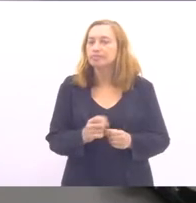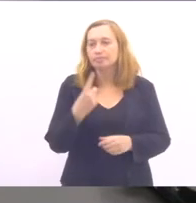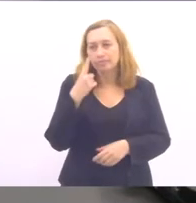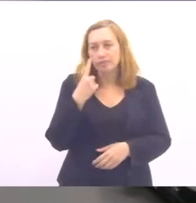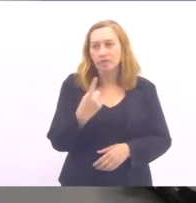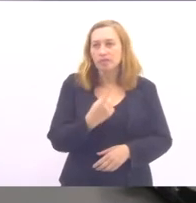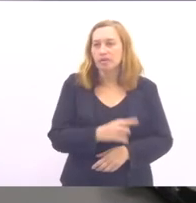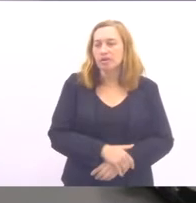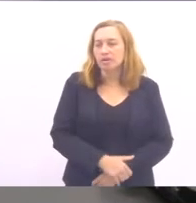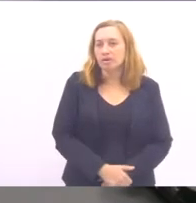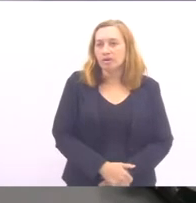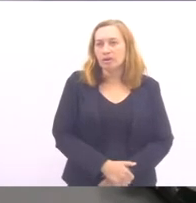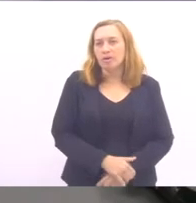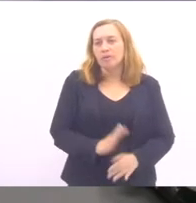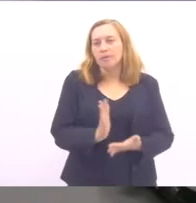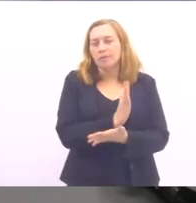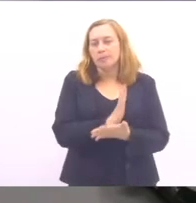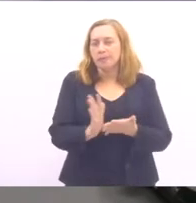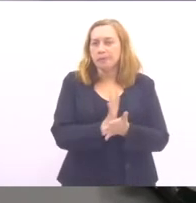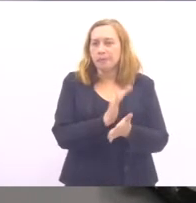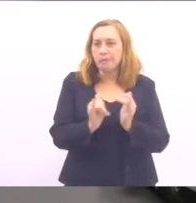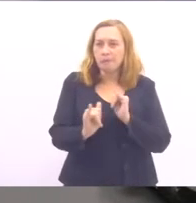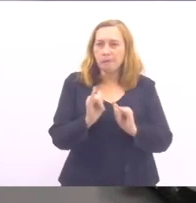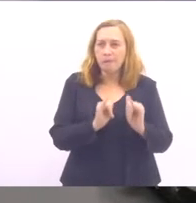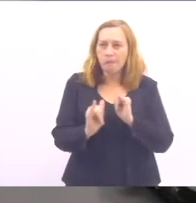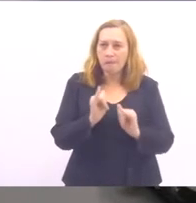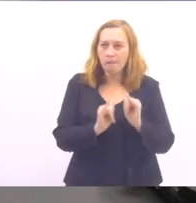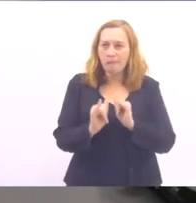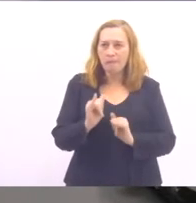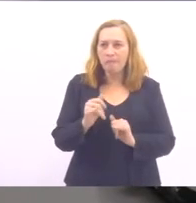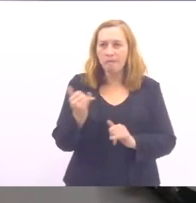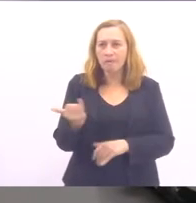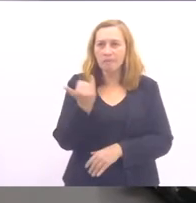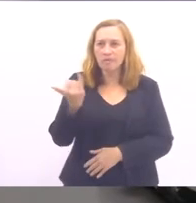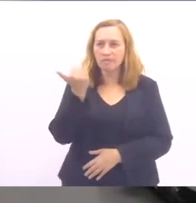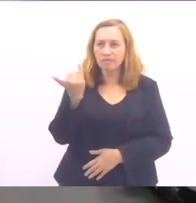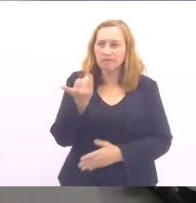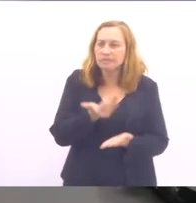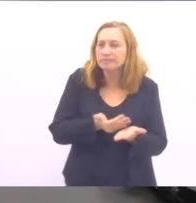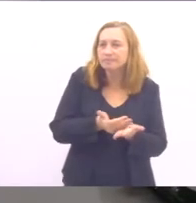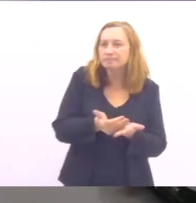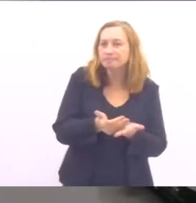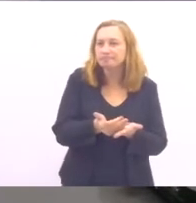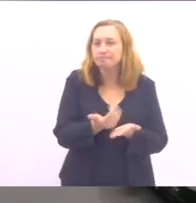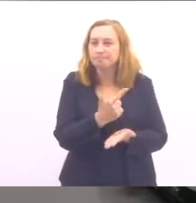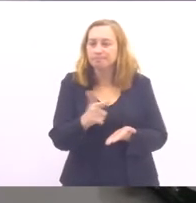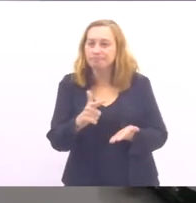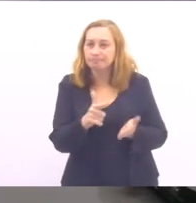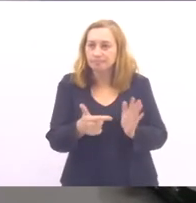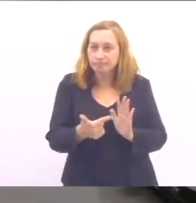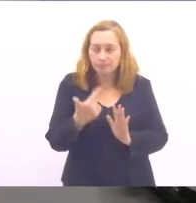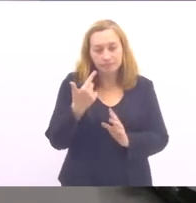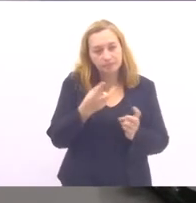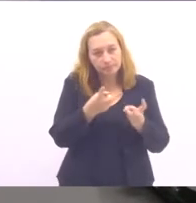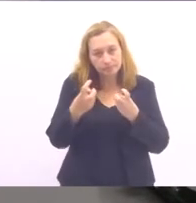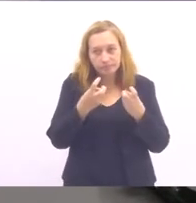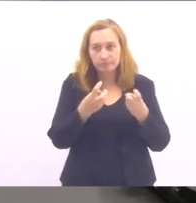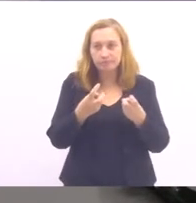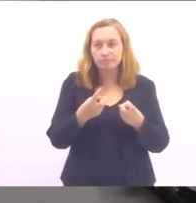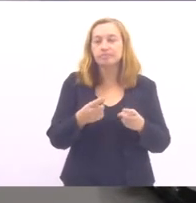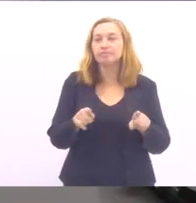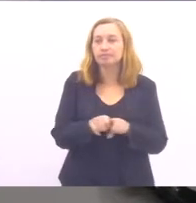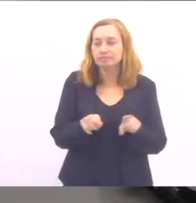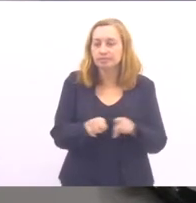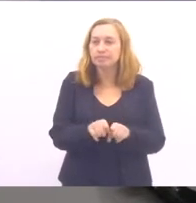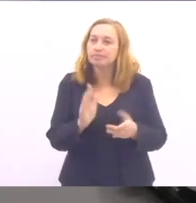detectou algumas informações que eram necessárias e, no começo, a gente não tinha identificado. E a gente identificou também